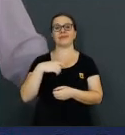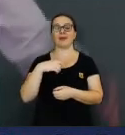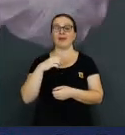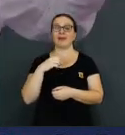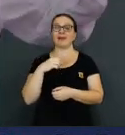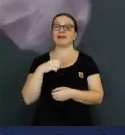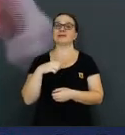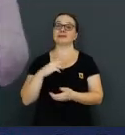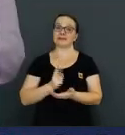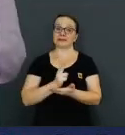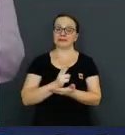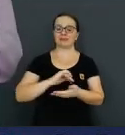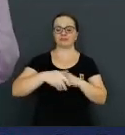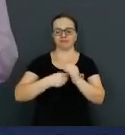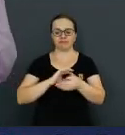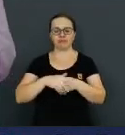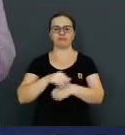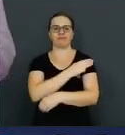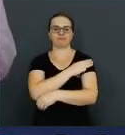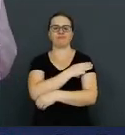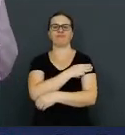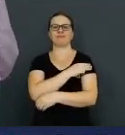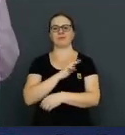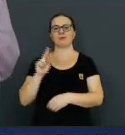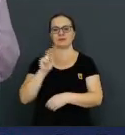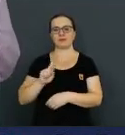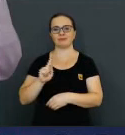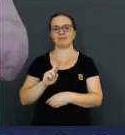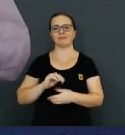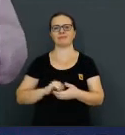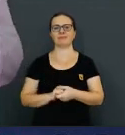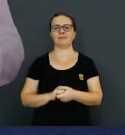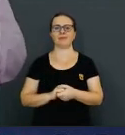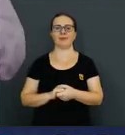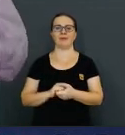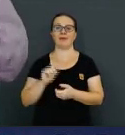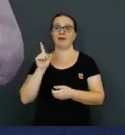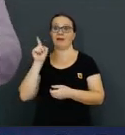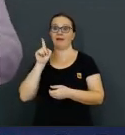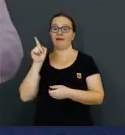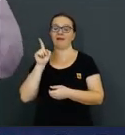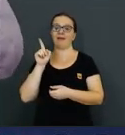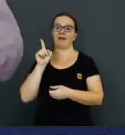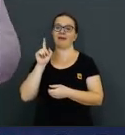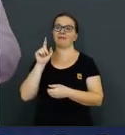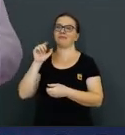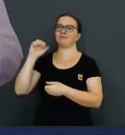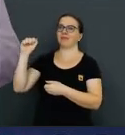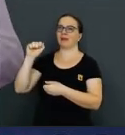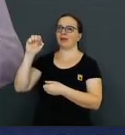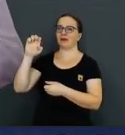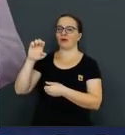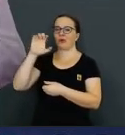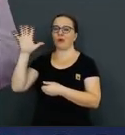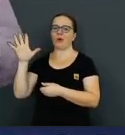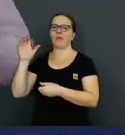irmãos. E no Hemisfério Norte se propaga muito porque é frio lá agora, então muita gente está com gripe. Quando está com gripe, daí fica